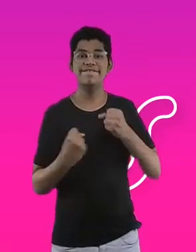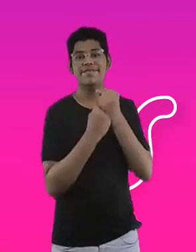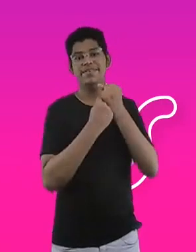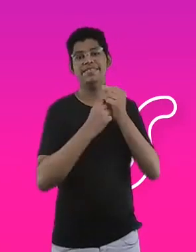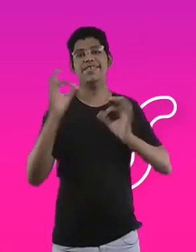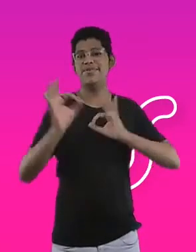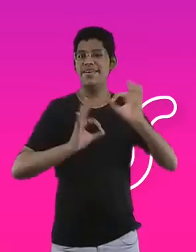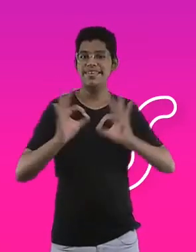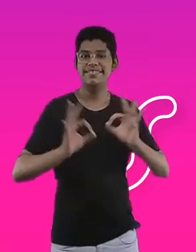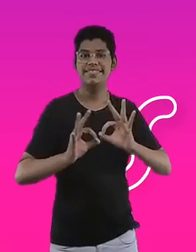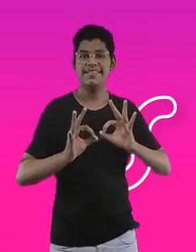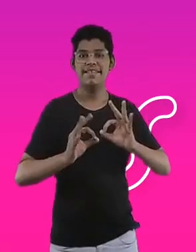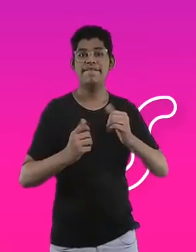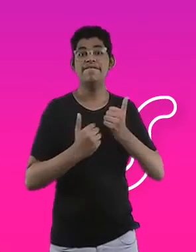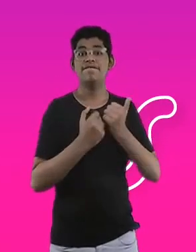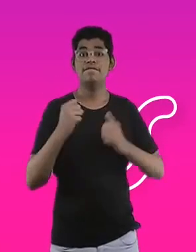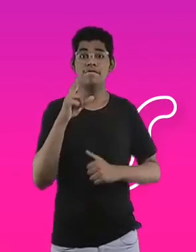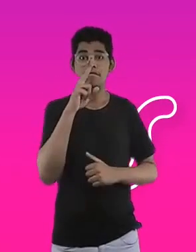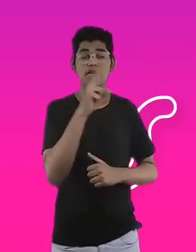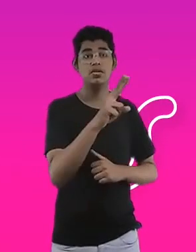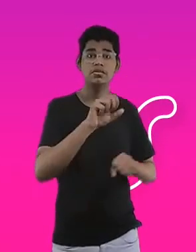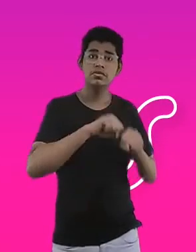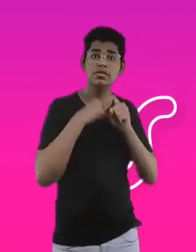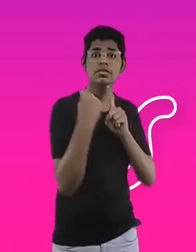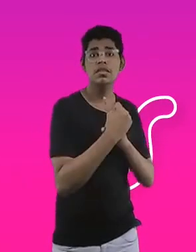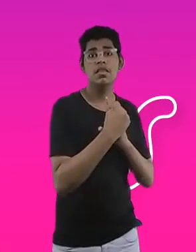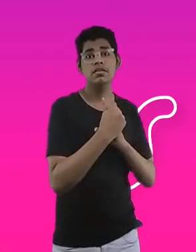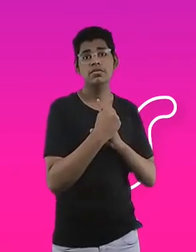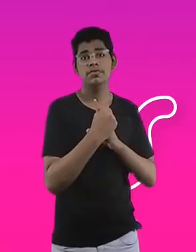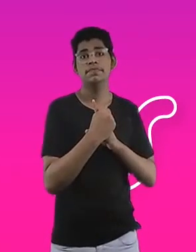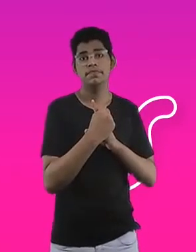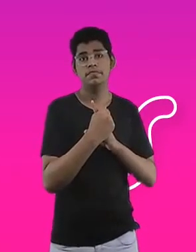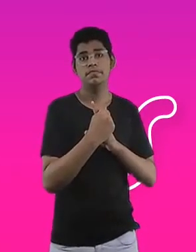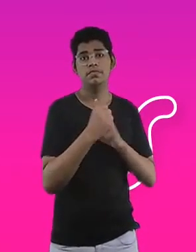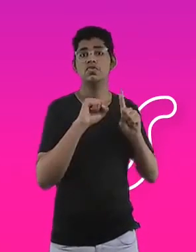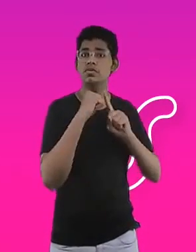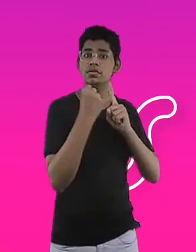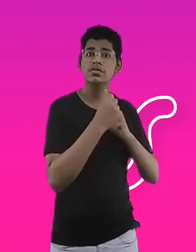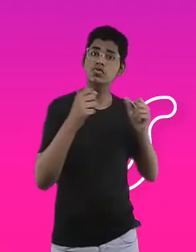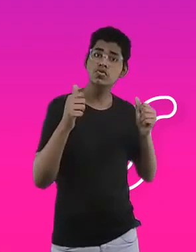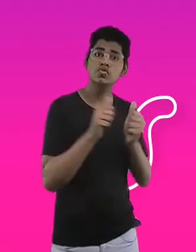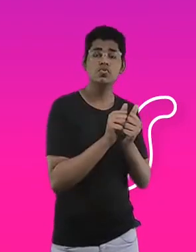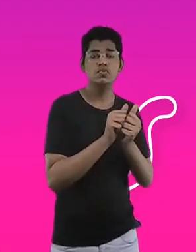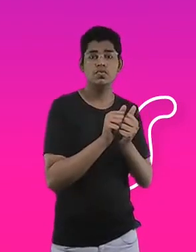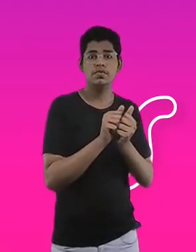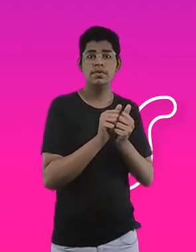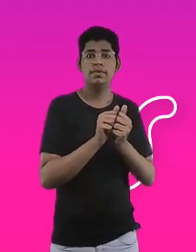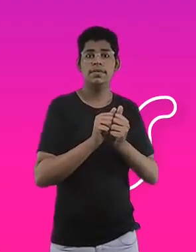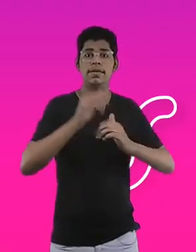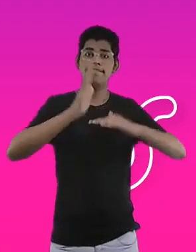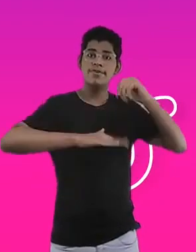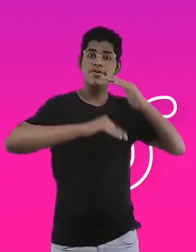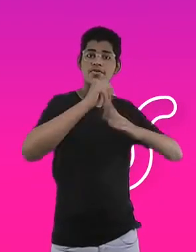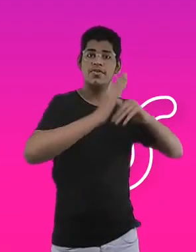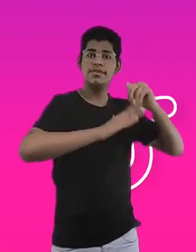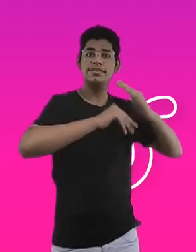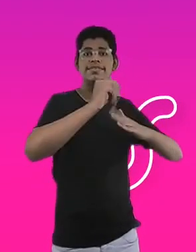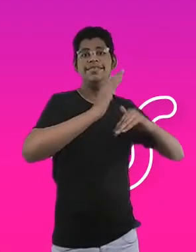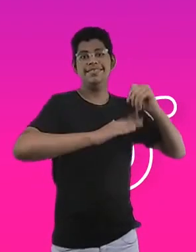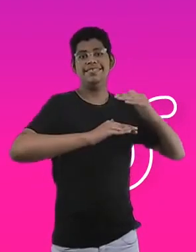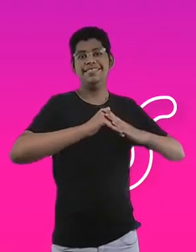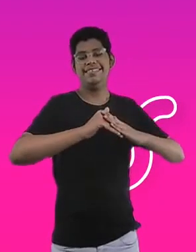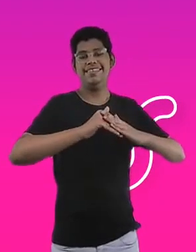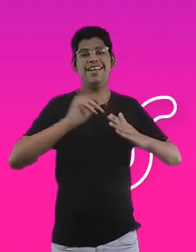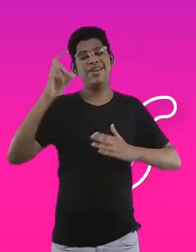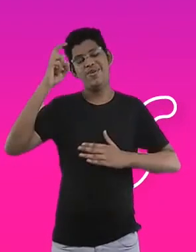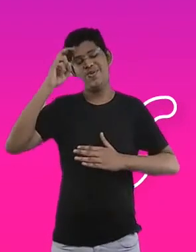invariavelmente vivemos em sociedade, né? E quando falamos, né, da edificação da raiz cultural africana, pura